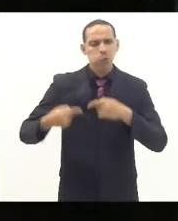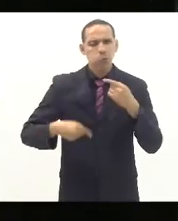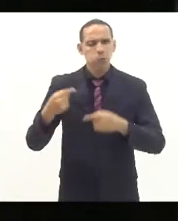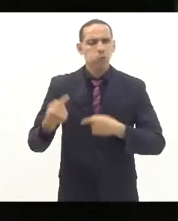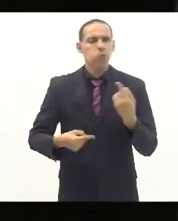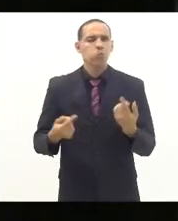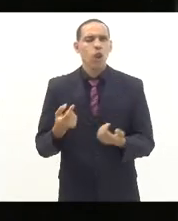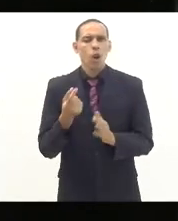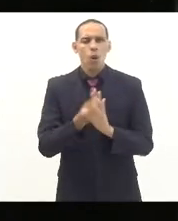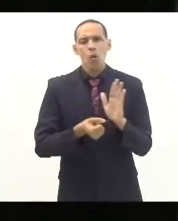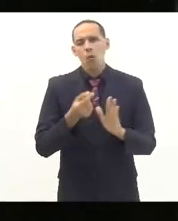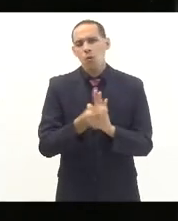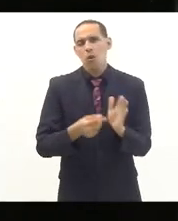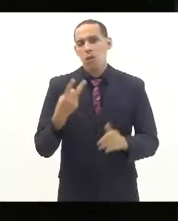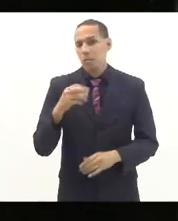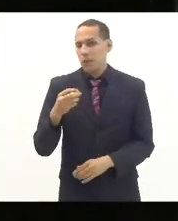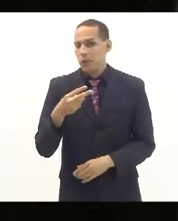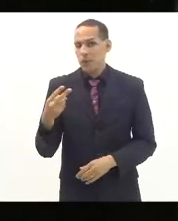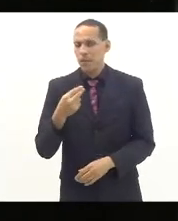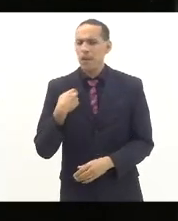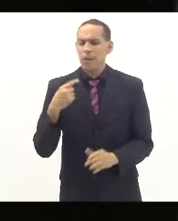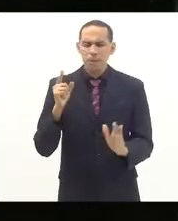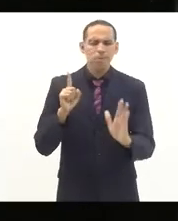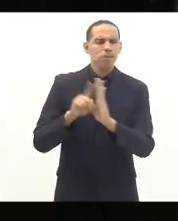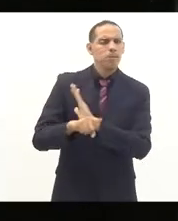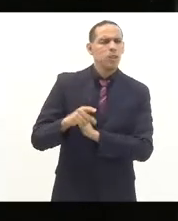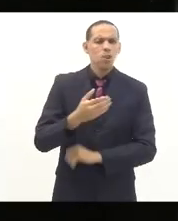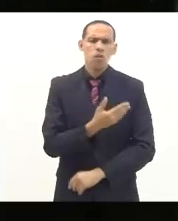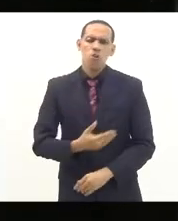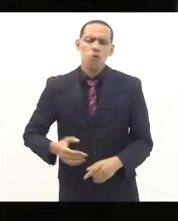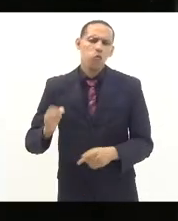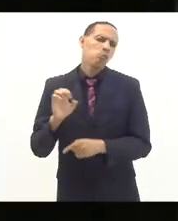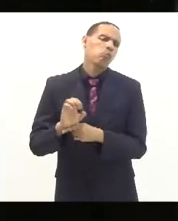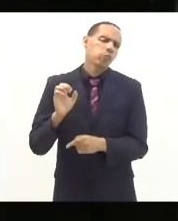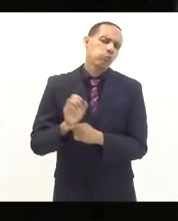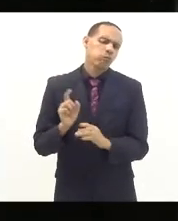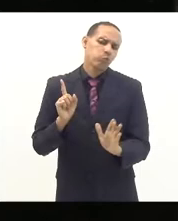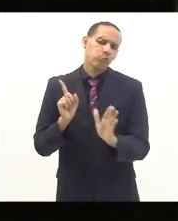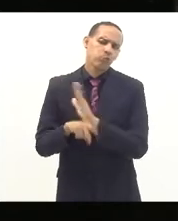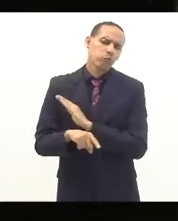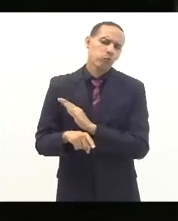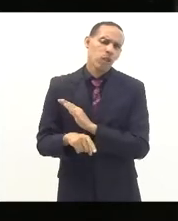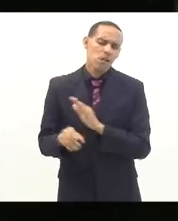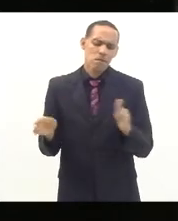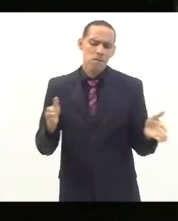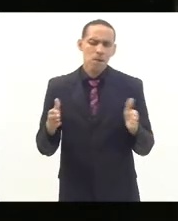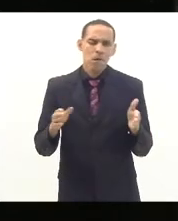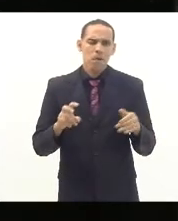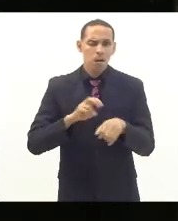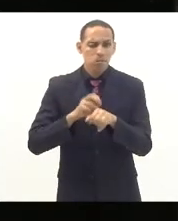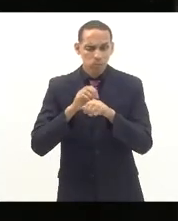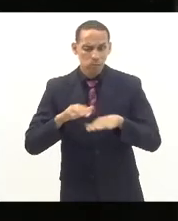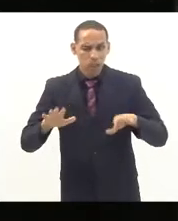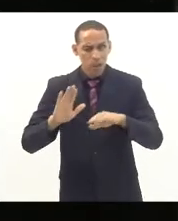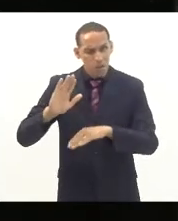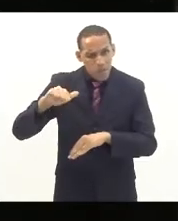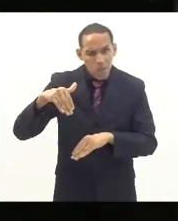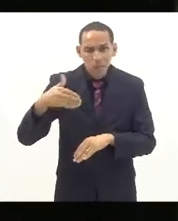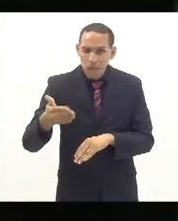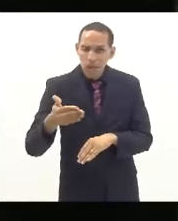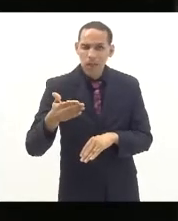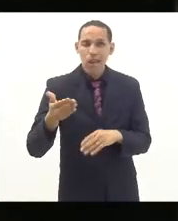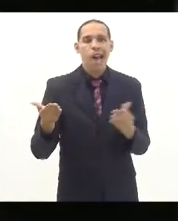orçamento de 22 eu inclusive questionei o Governo do Estado como no momento pós pandemia